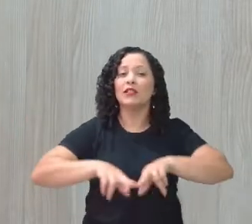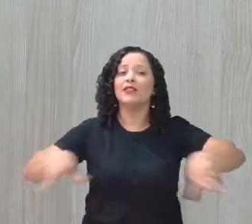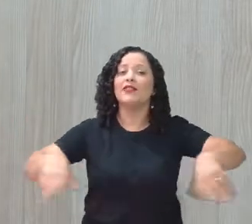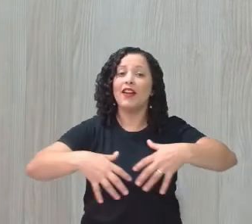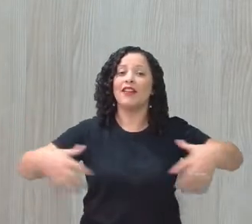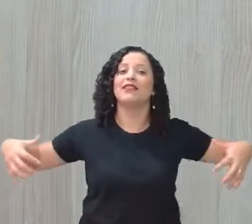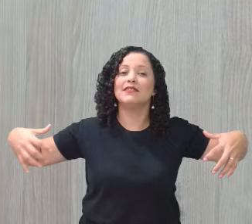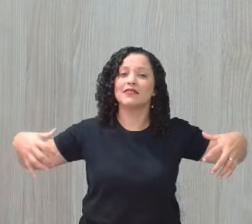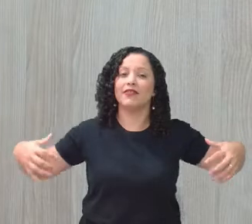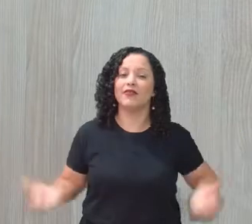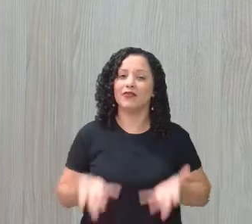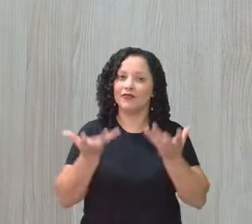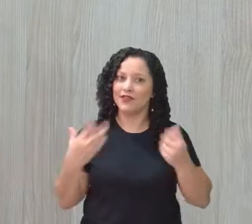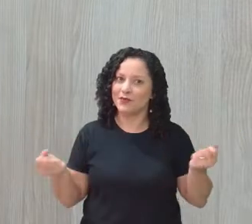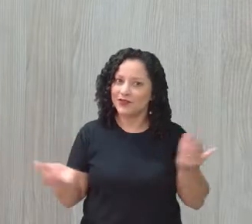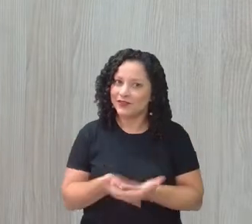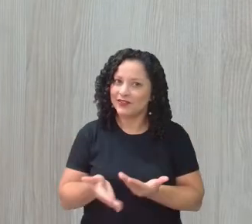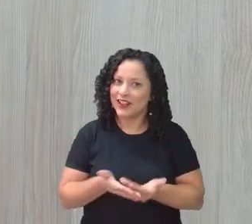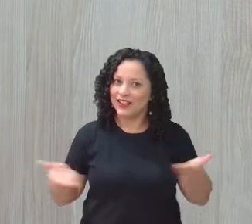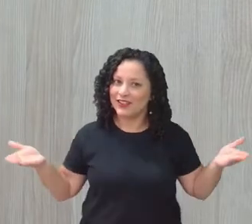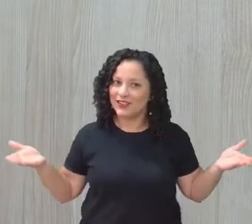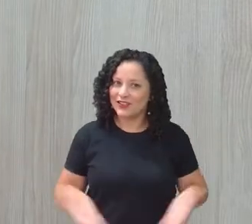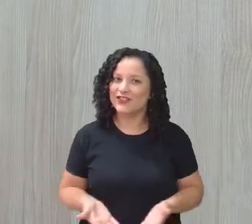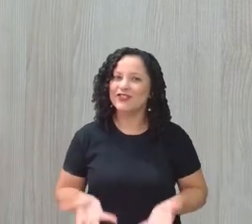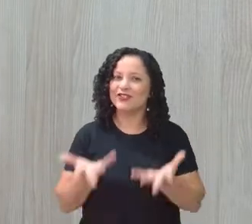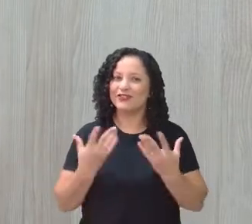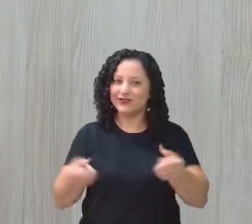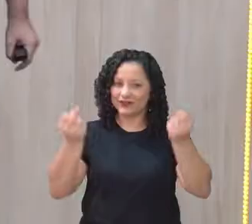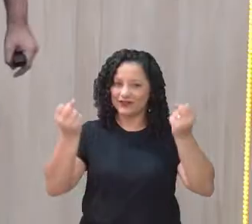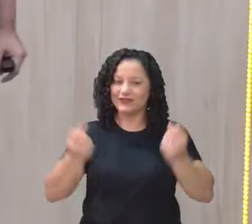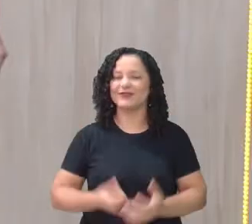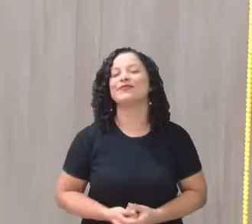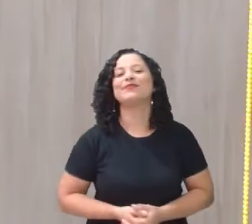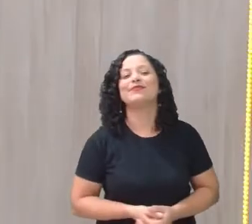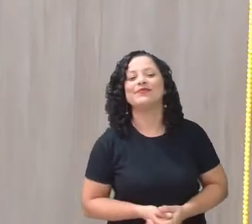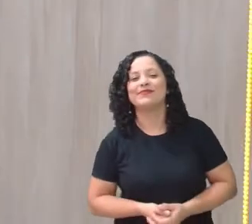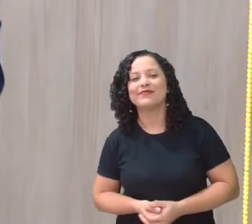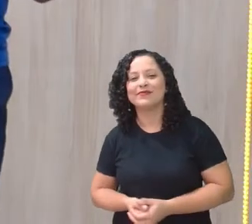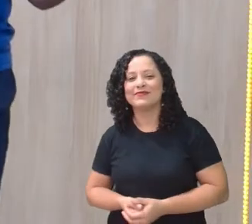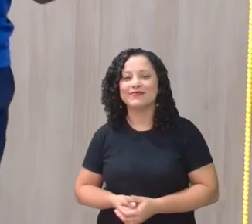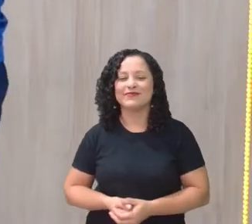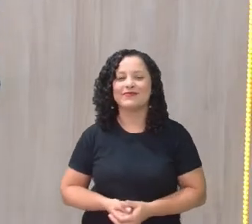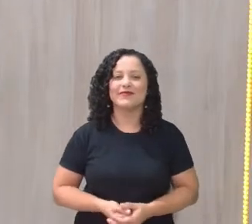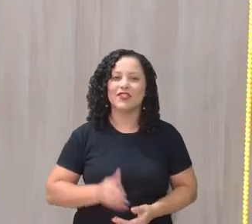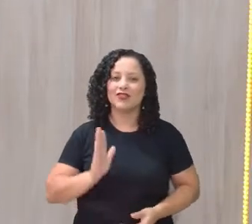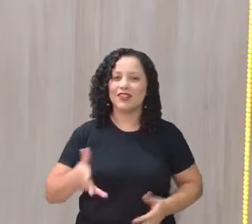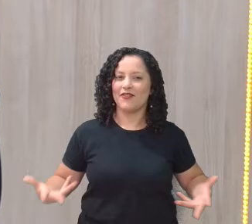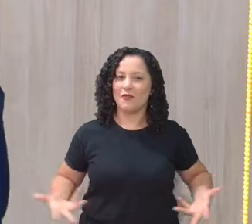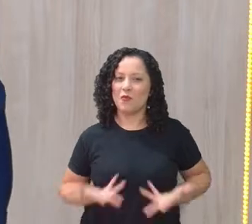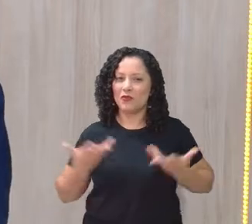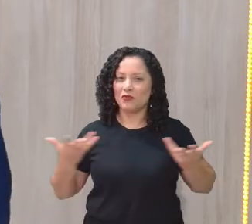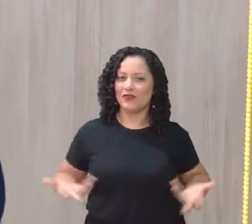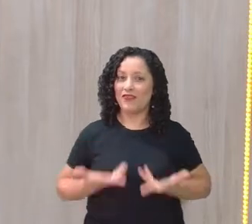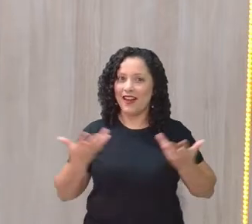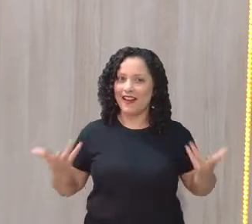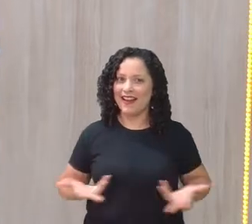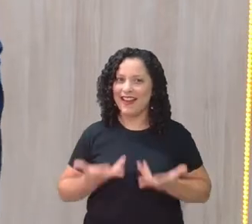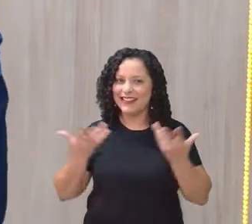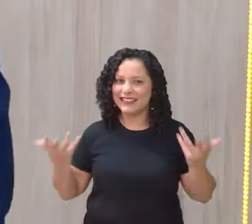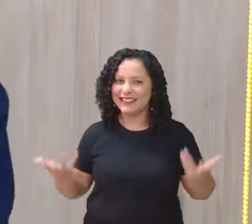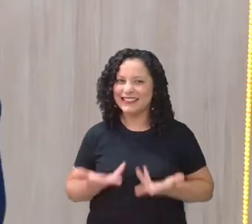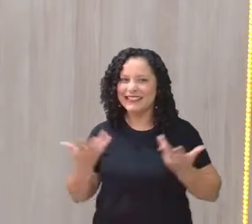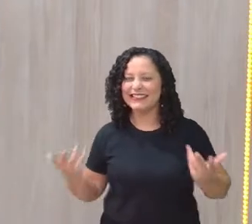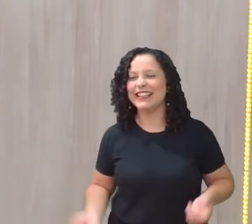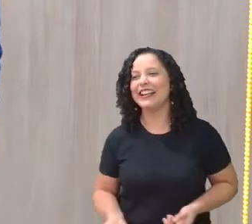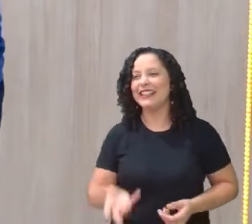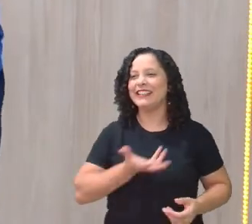e muitas outras coisas hoje, beleza? Vamos. Vamos lá, Gilson. Simbora, o rapaz já estava animado ali, ó. Não queria ter o dom de